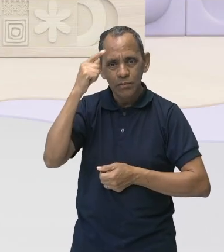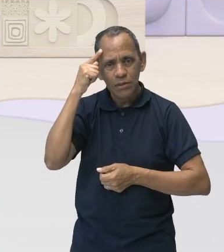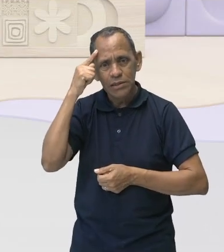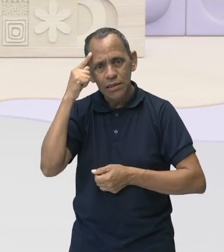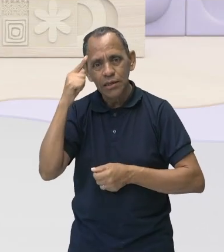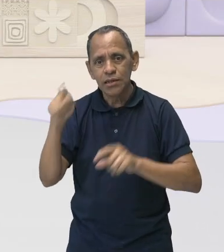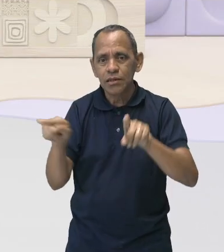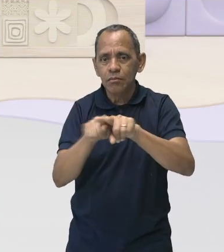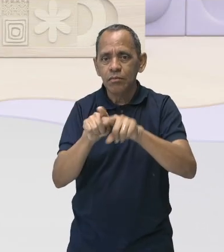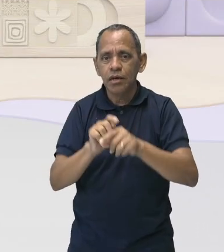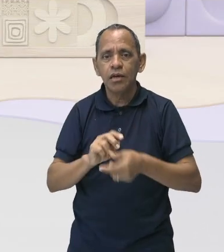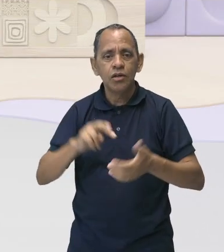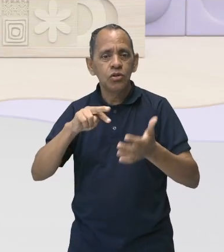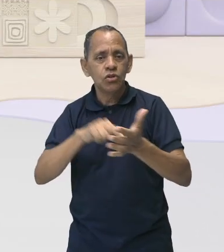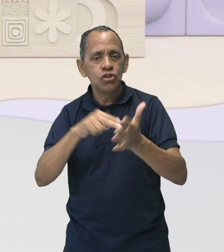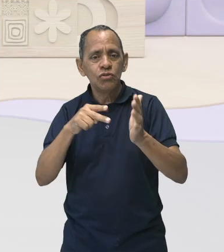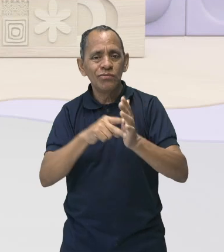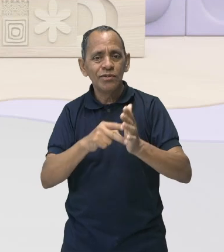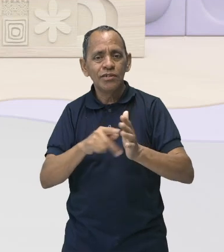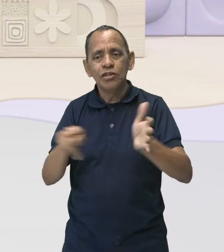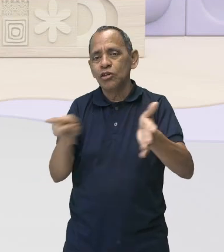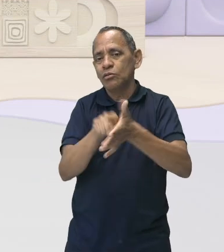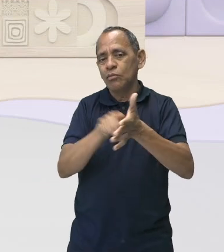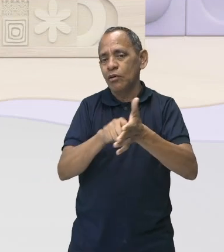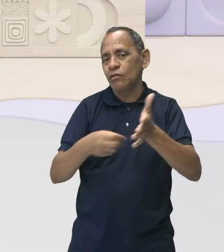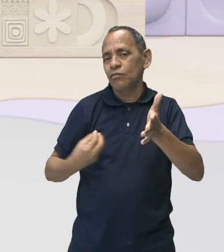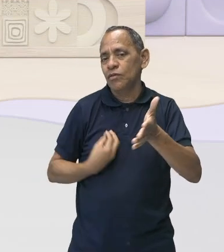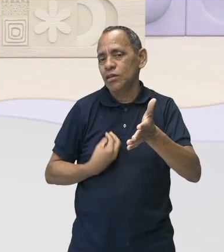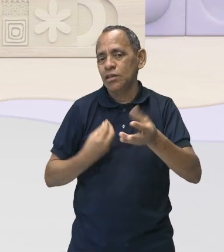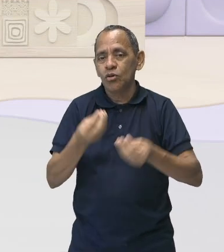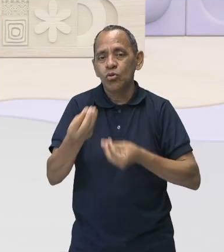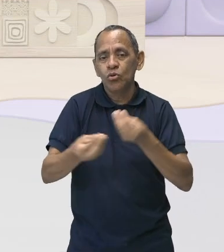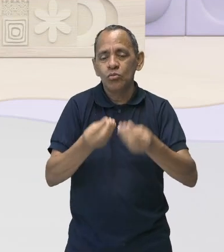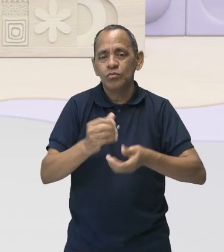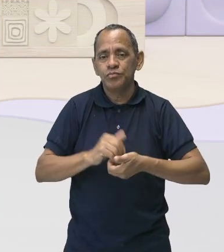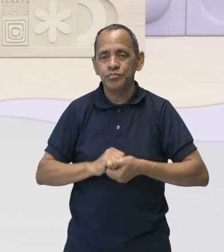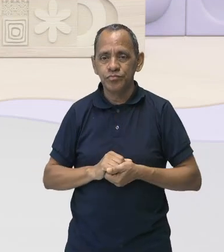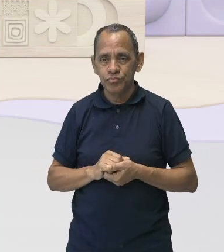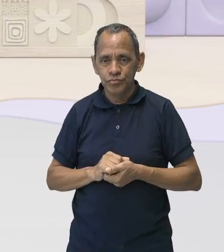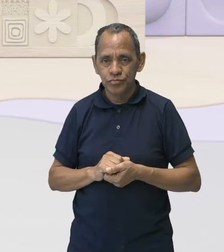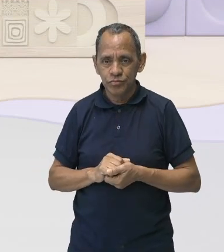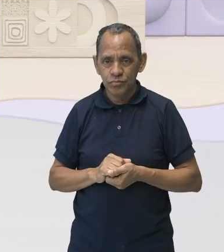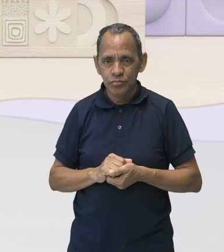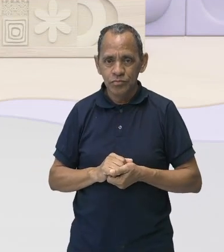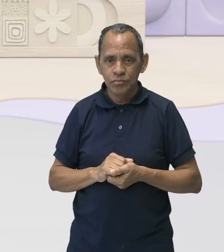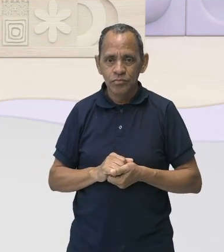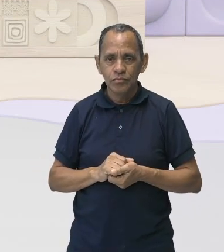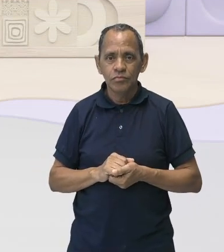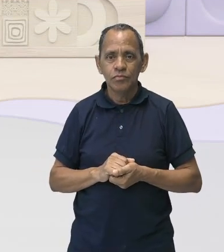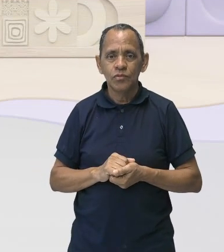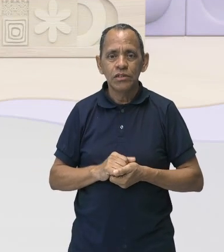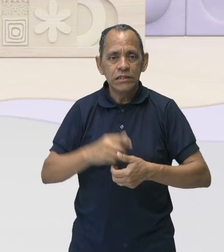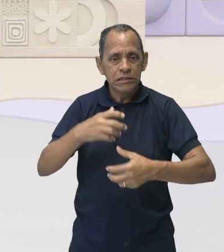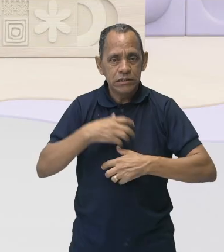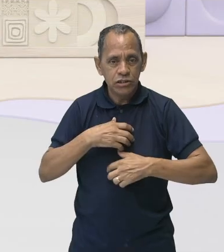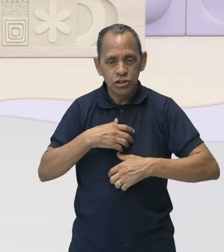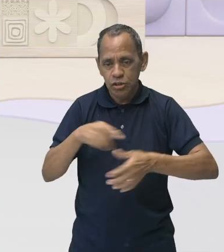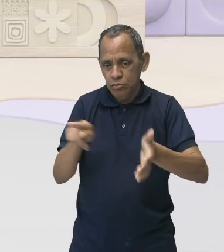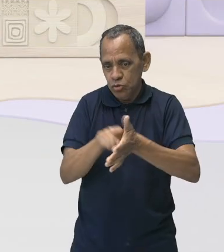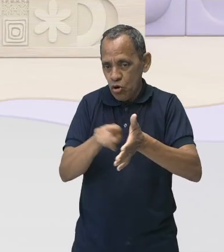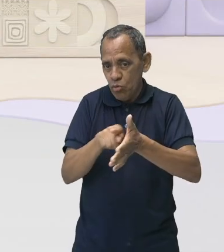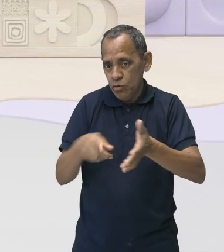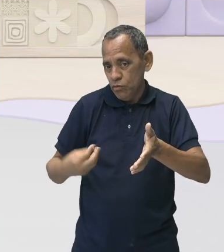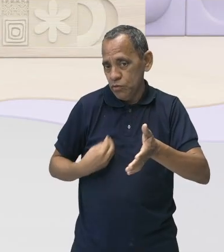atribuir significado à própria vida. E além das escolhas conscientes, do sentido da própria vida,